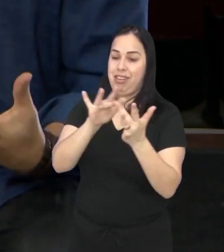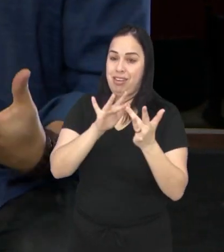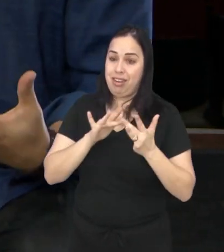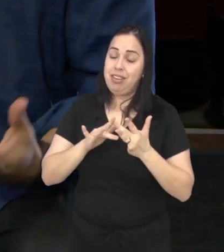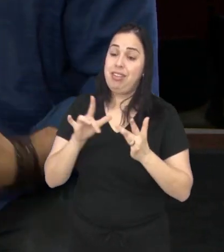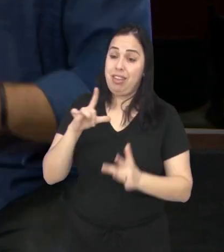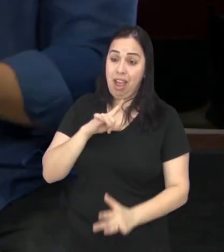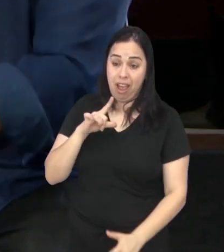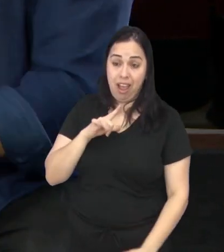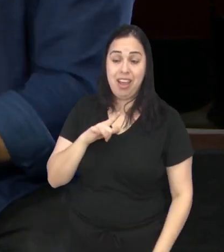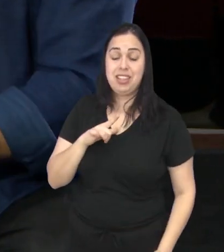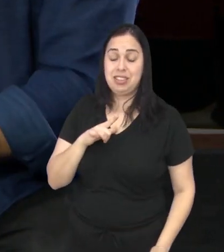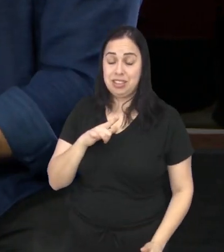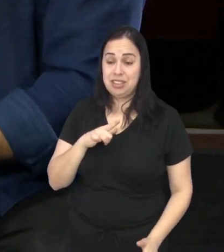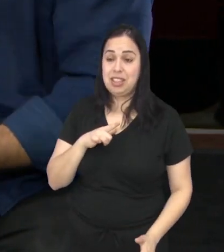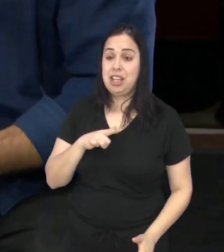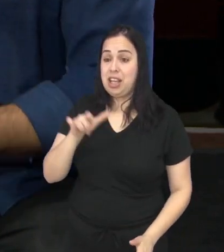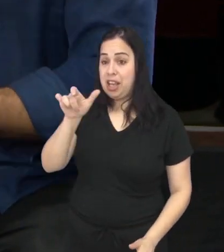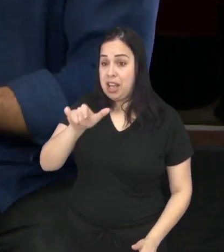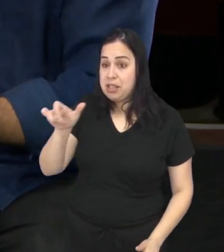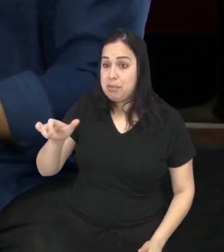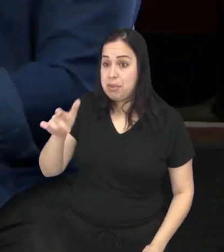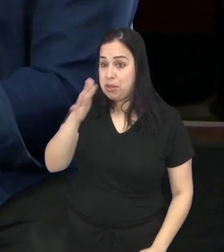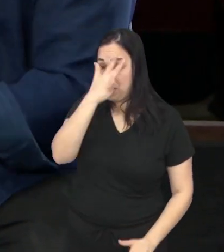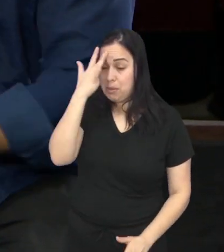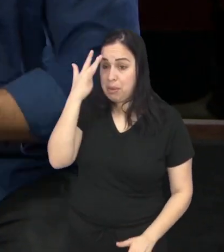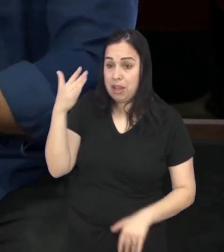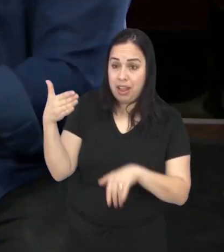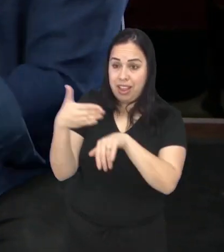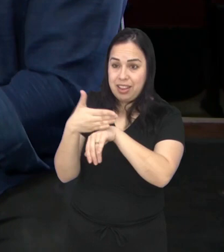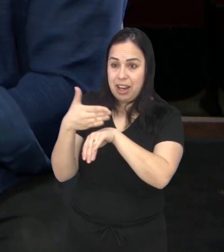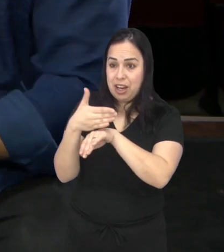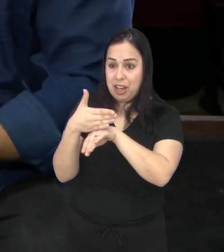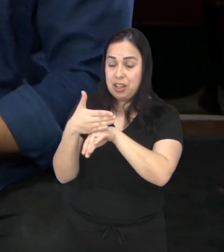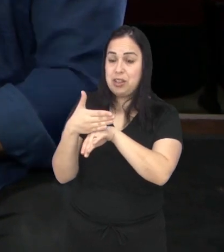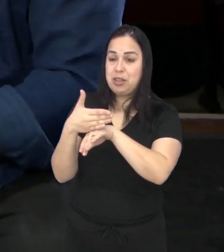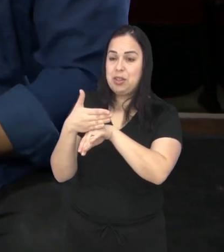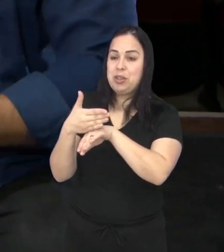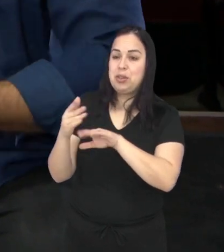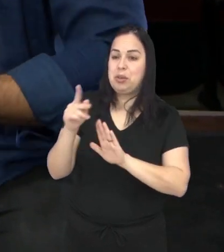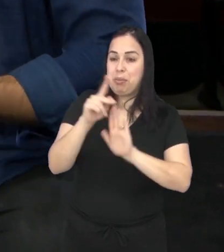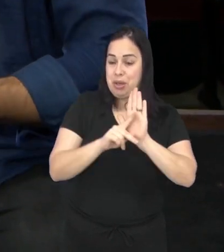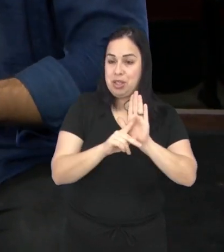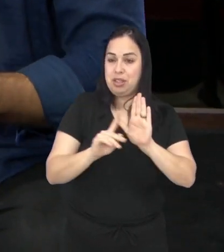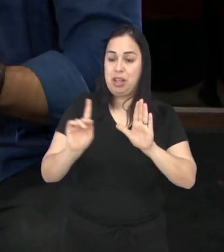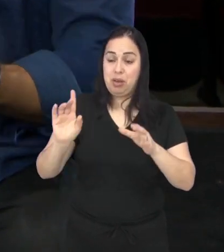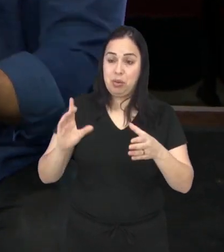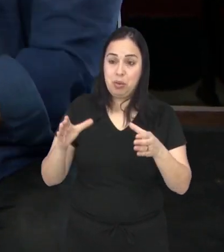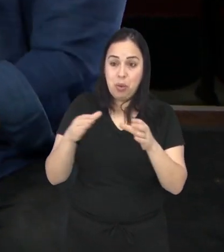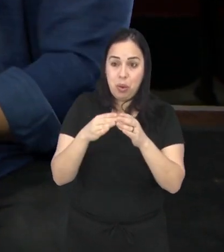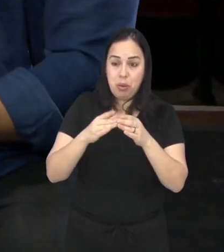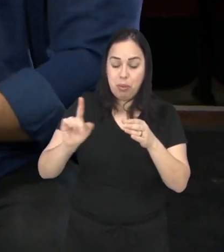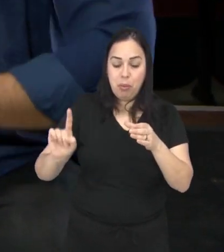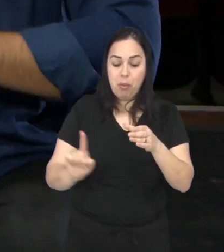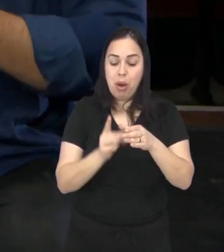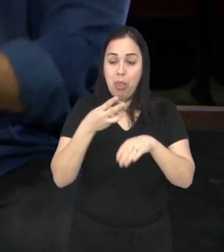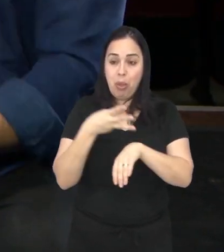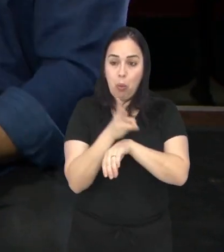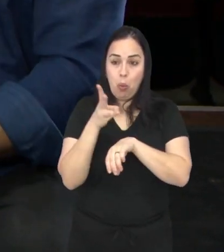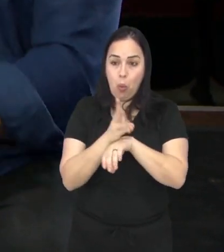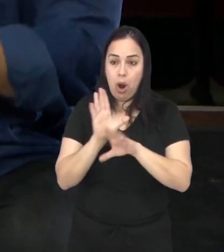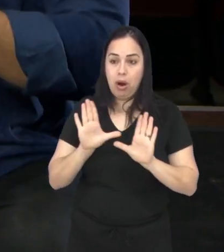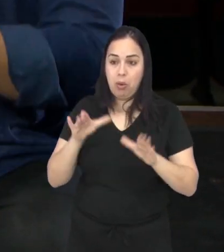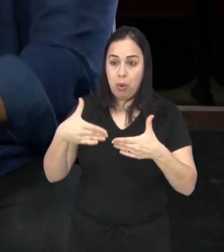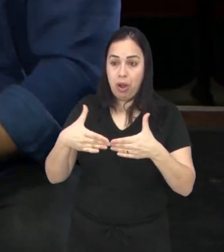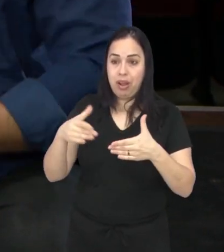artistas, eles, para participarem do projeto, a gente criou um grupo, tem um grupo de WhatsApp lá, e ao qual eles foram se